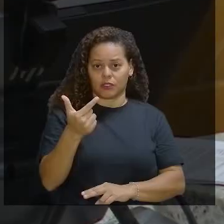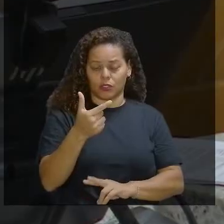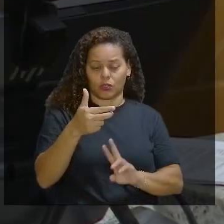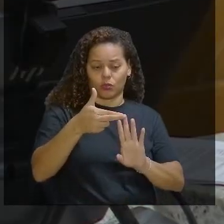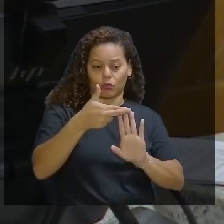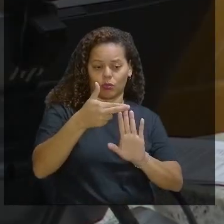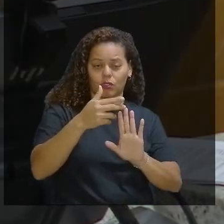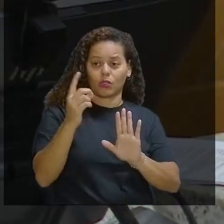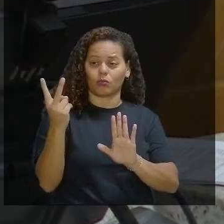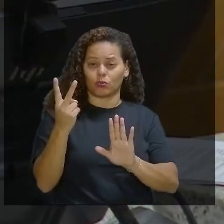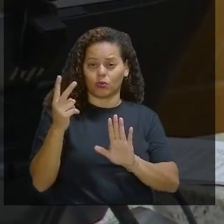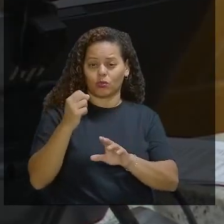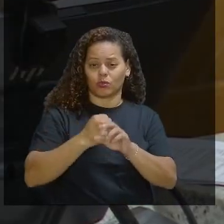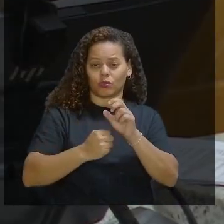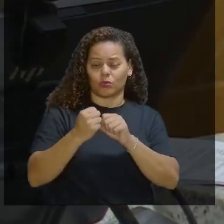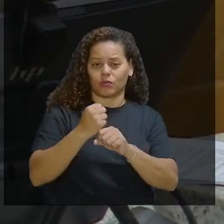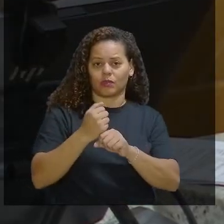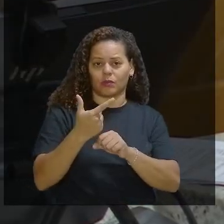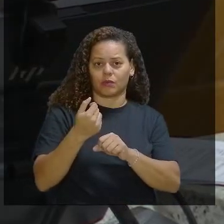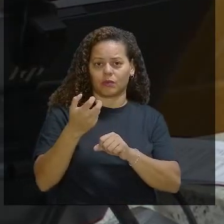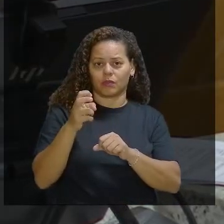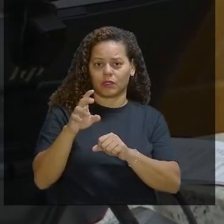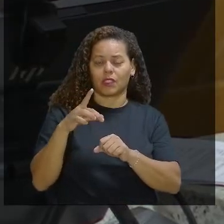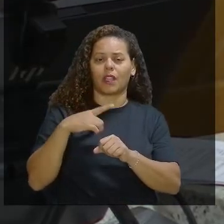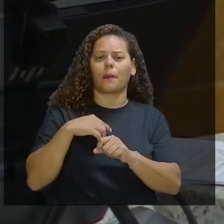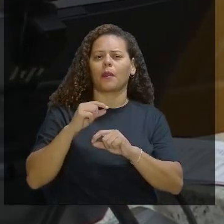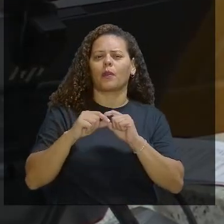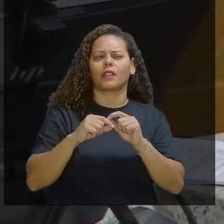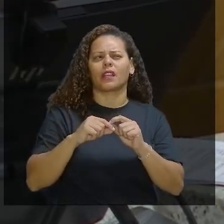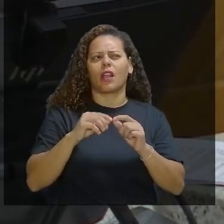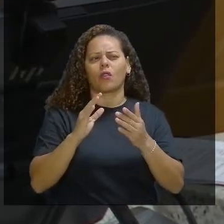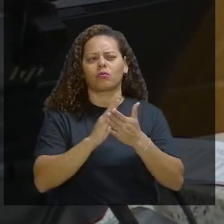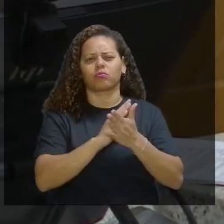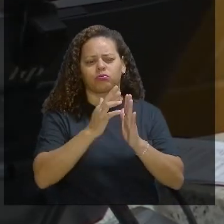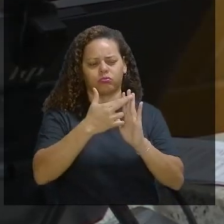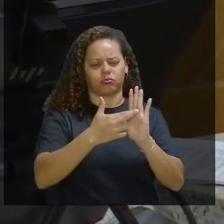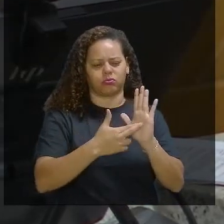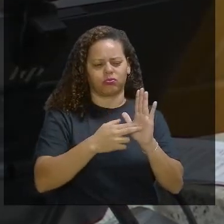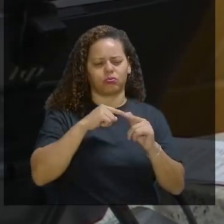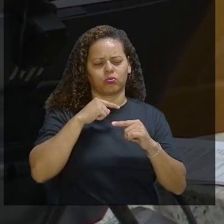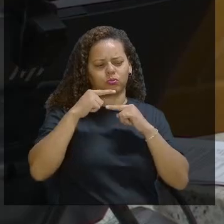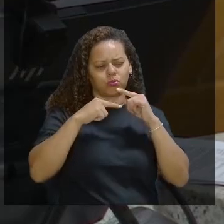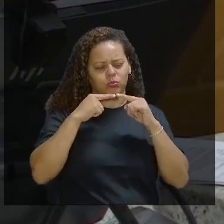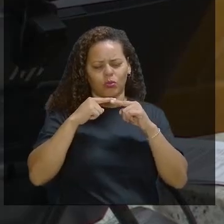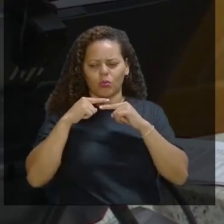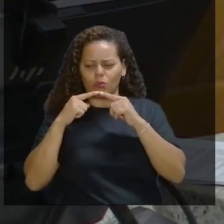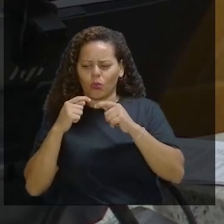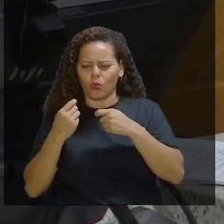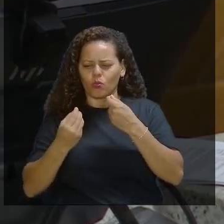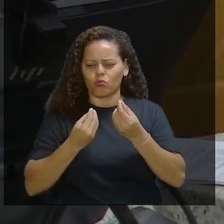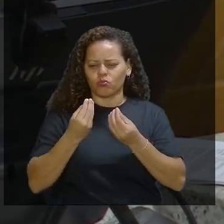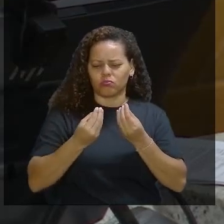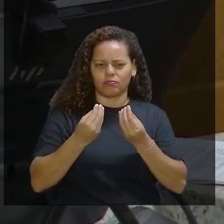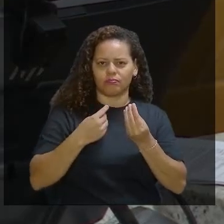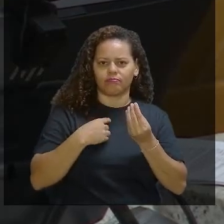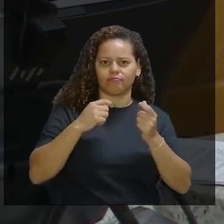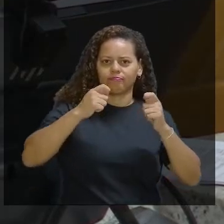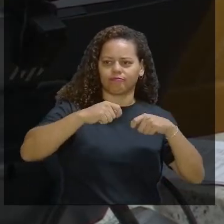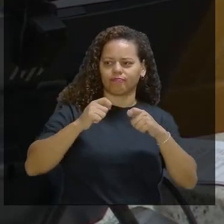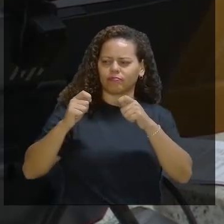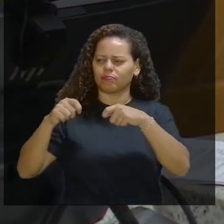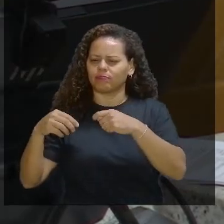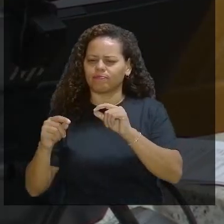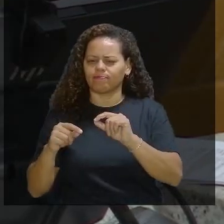de 2025, de modo a elucidar dúvidas na distribuição das competências administrativas e processuais